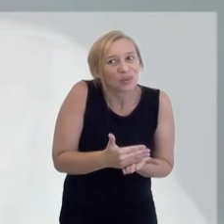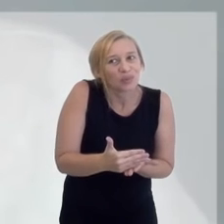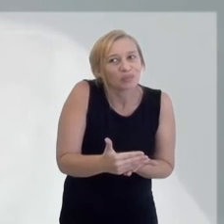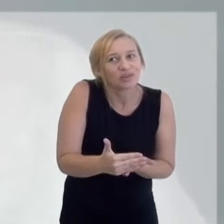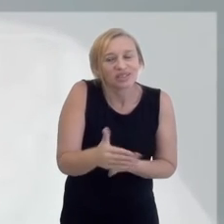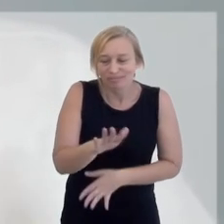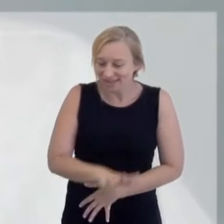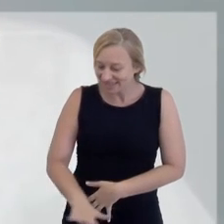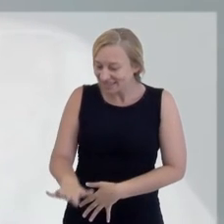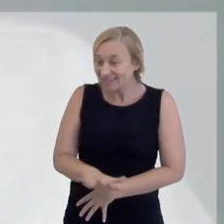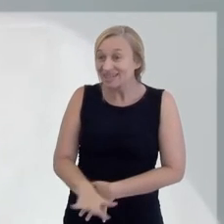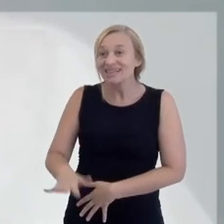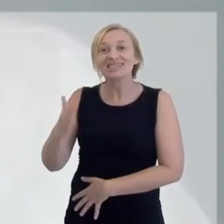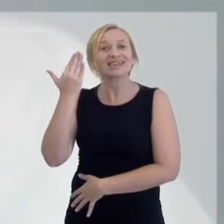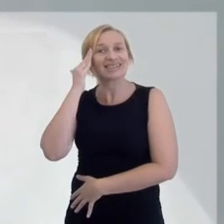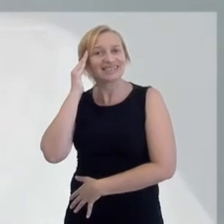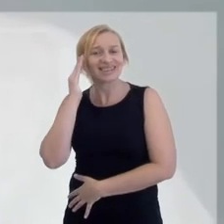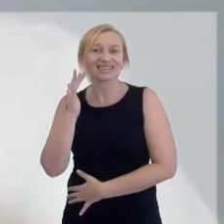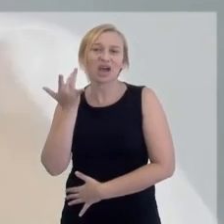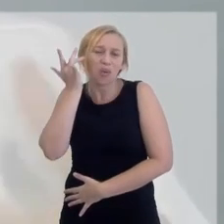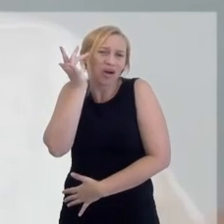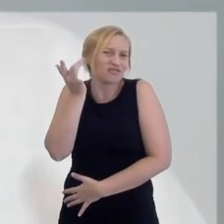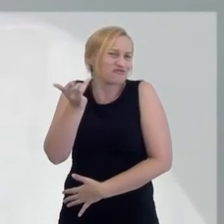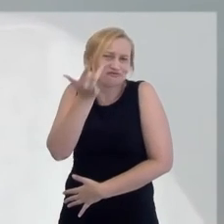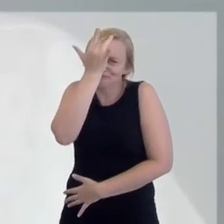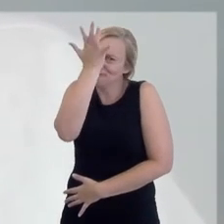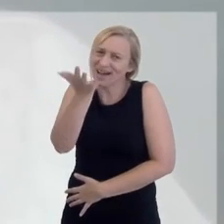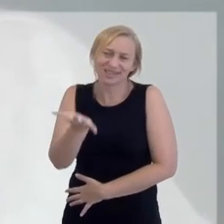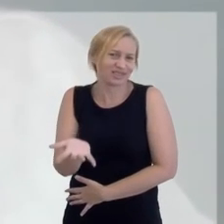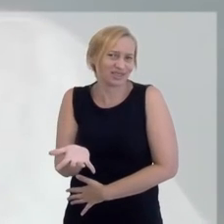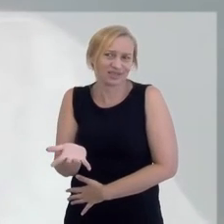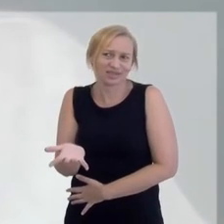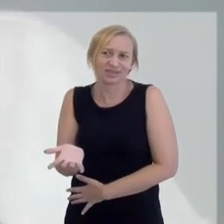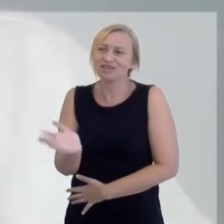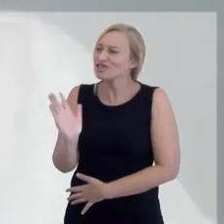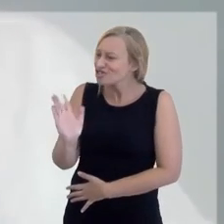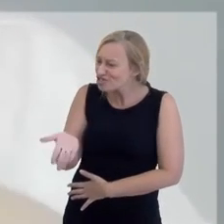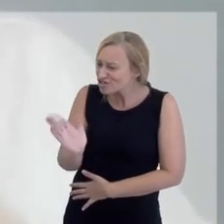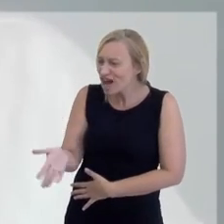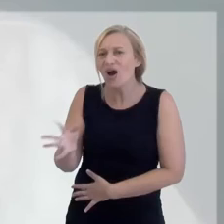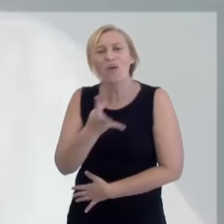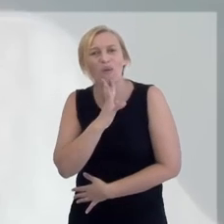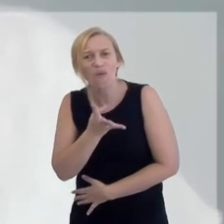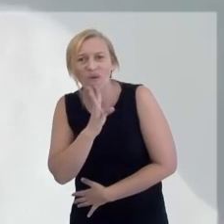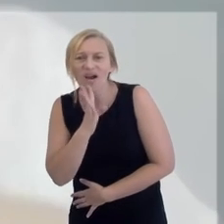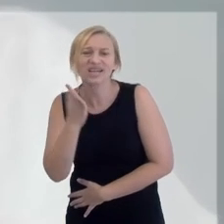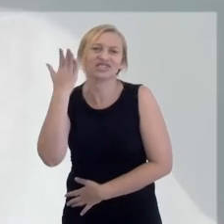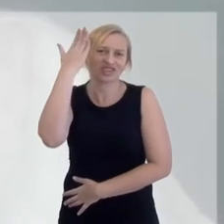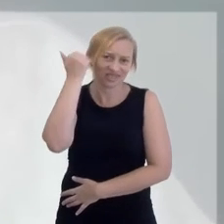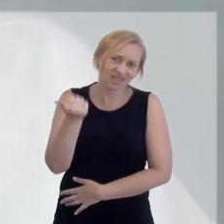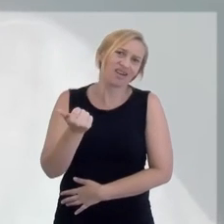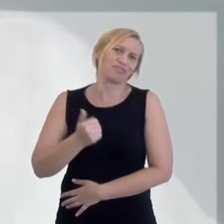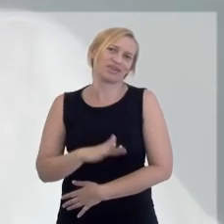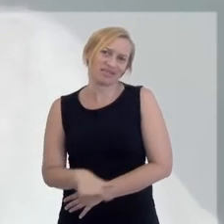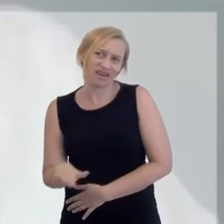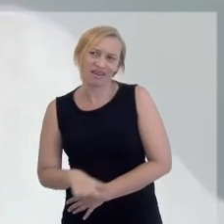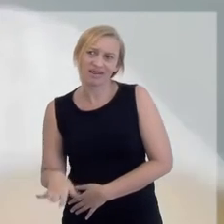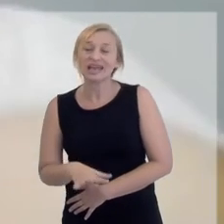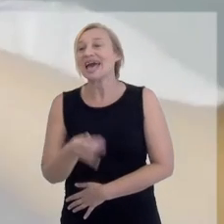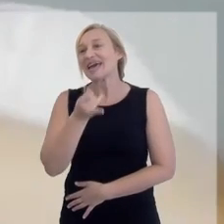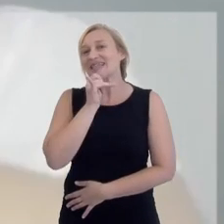Começa pelo que a criança sabe. Eu acho muito mais fácil começar pelo aquilo que ele já conhece, que ele já